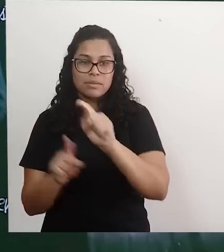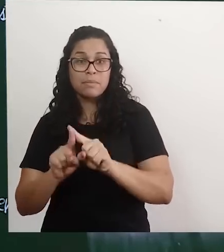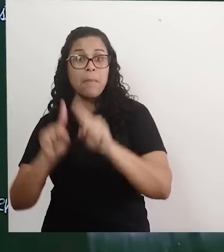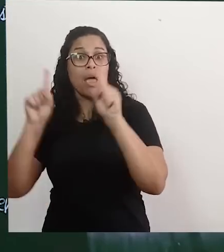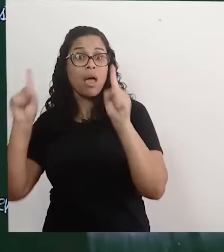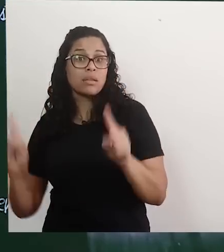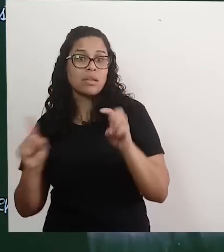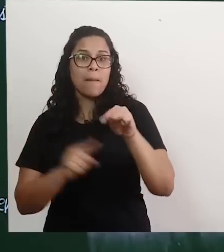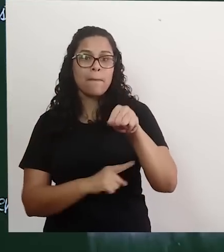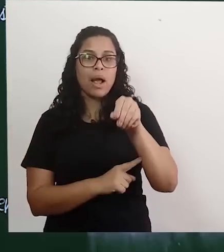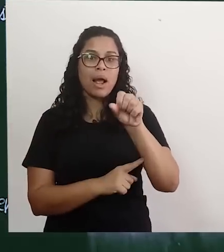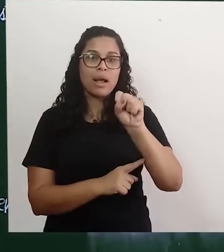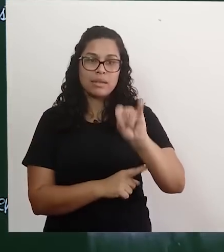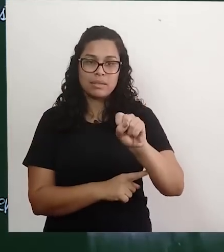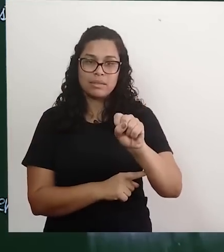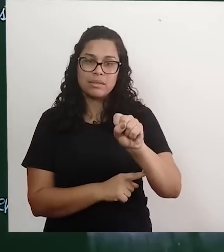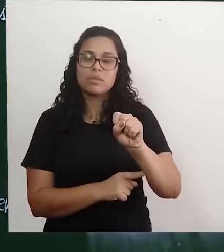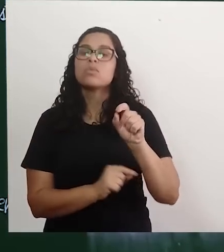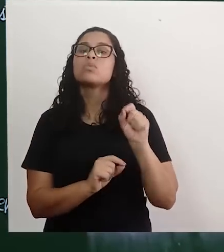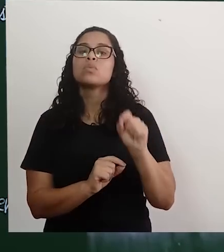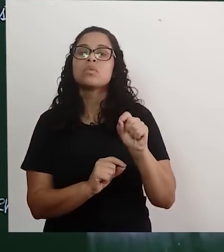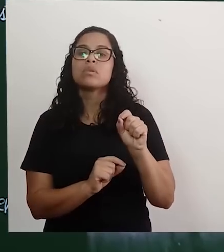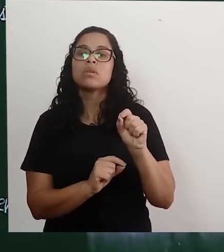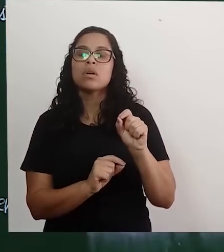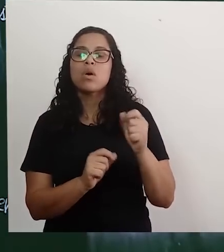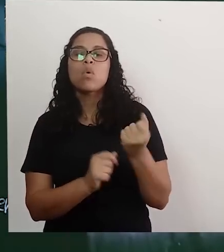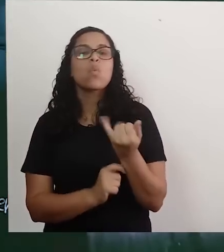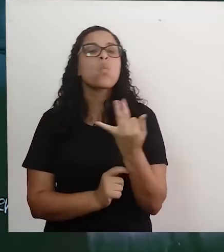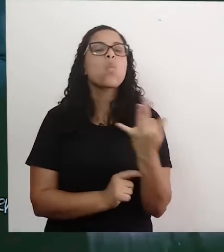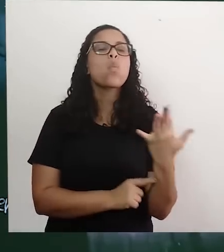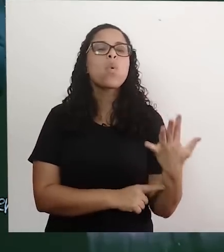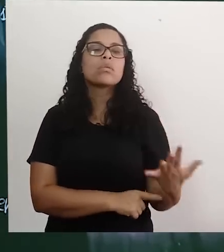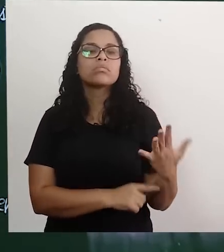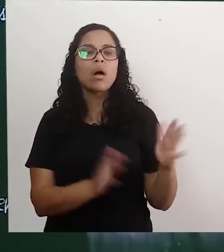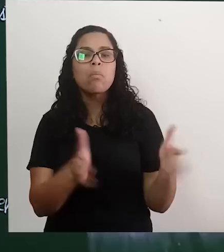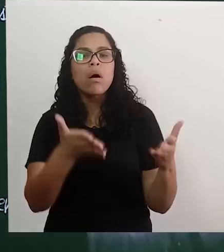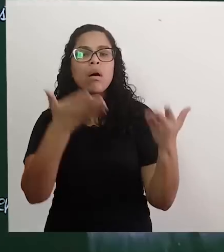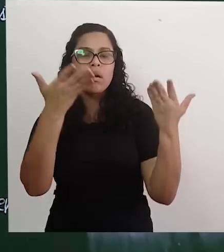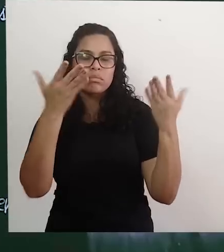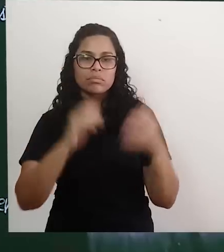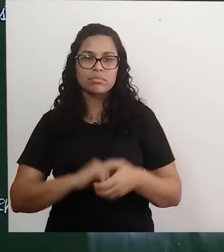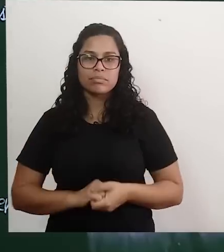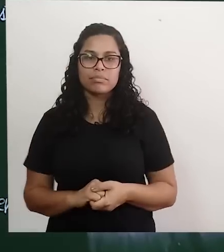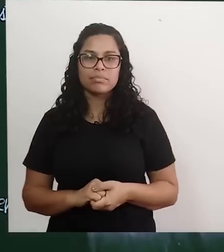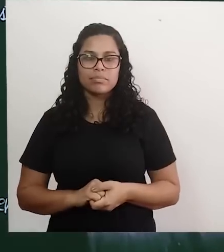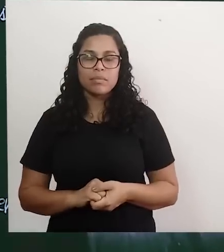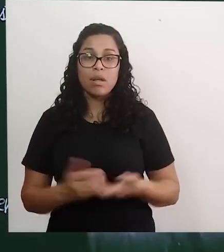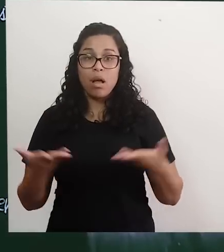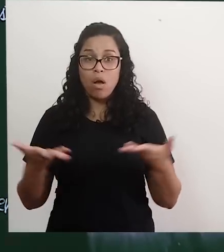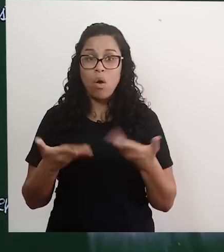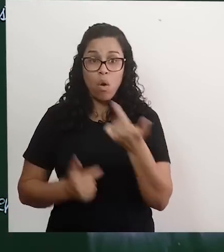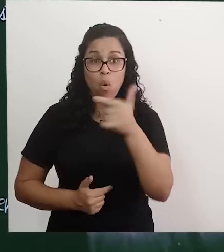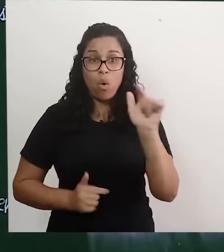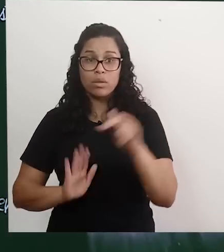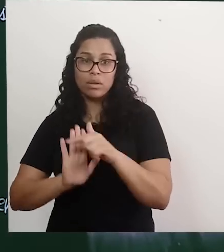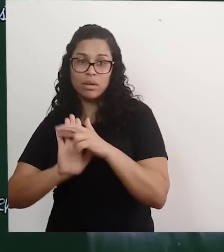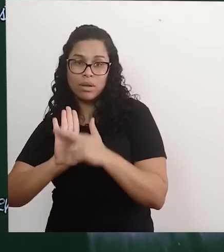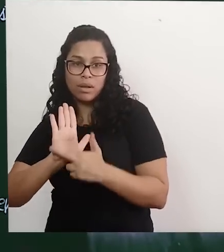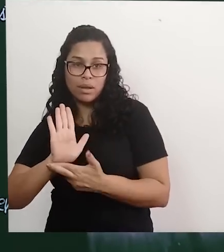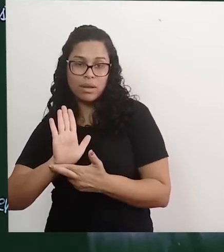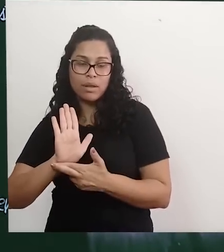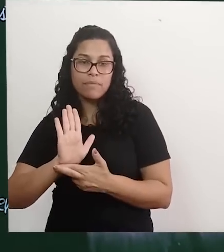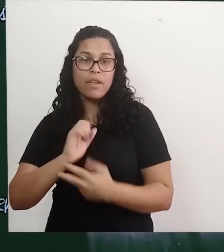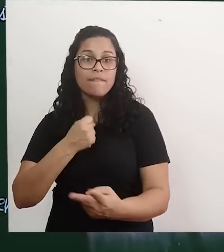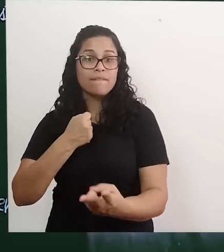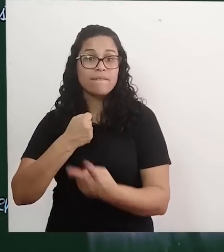oposição, mais com i para expressar quantidade, intensidade, ok? Vamos agora a outra questão interessante, que